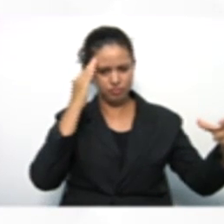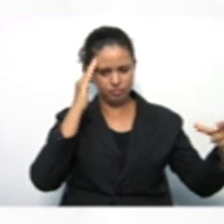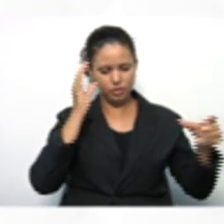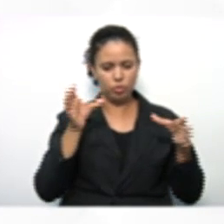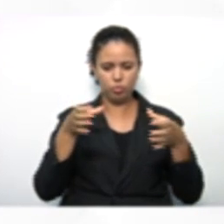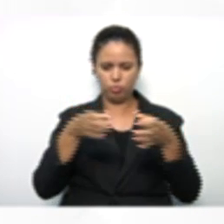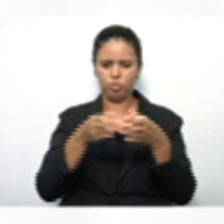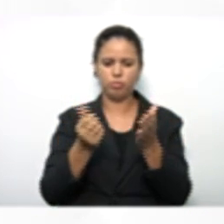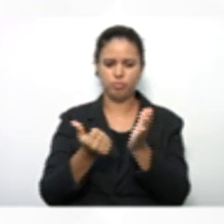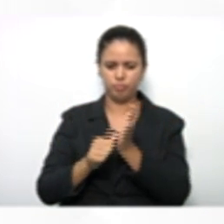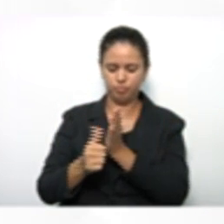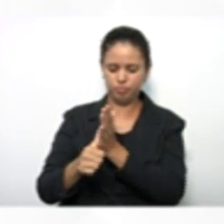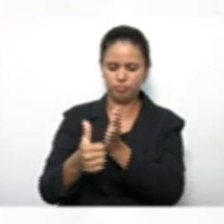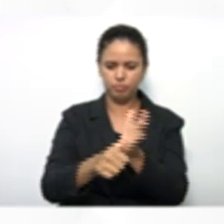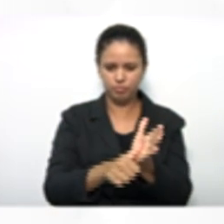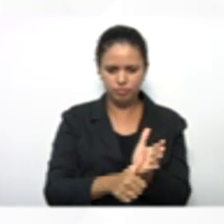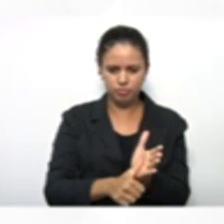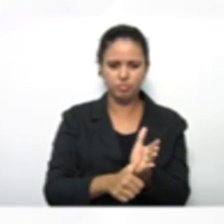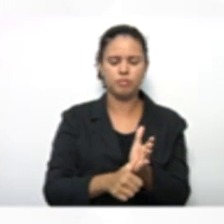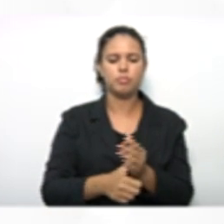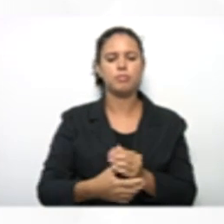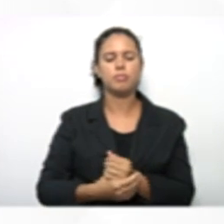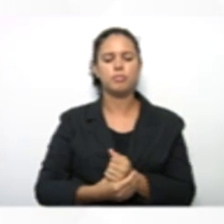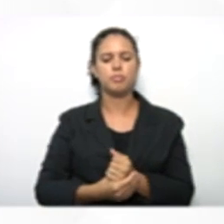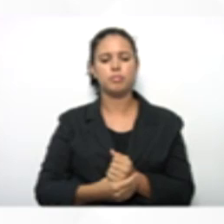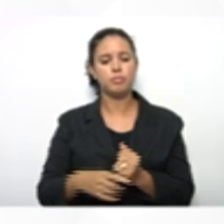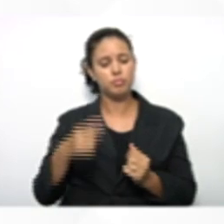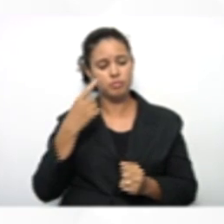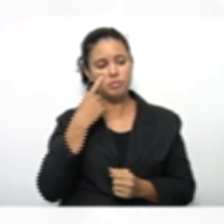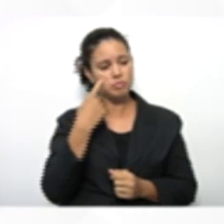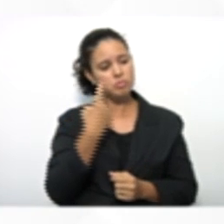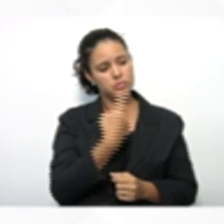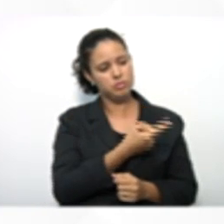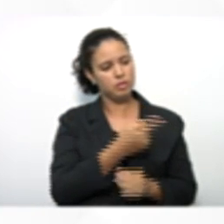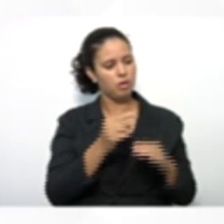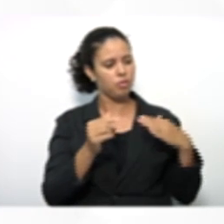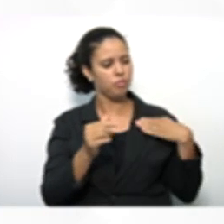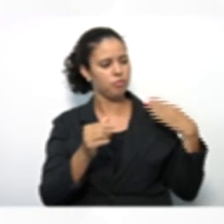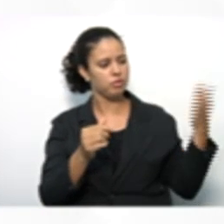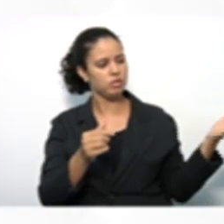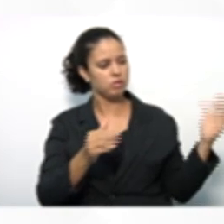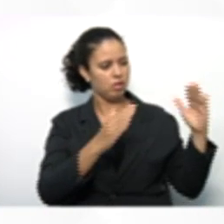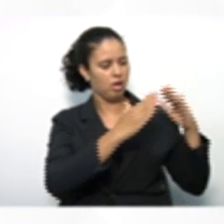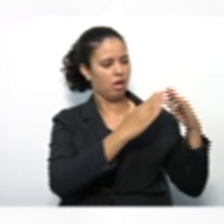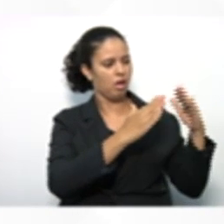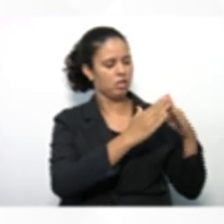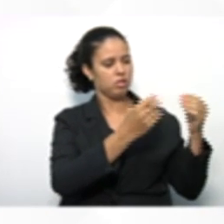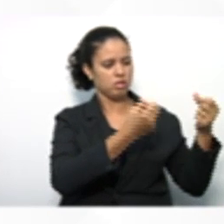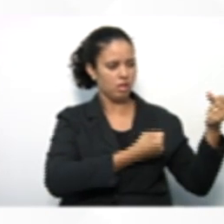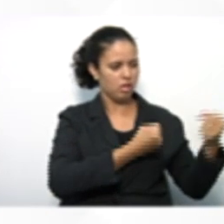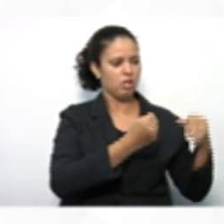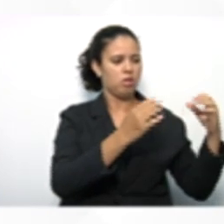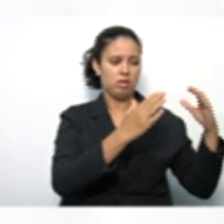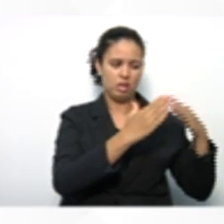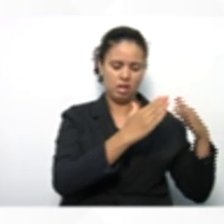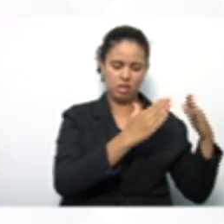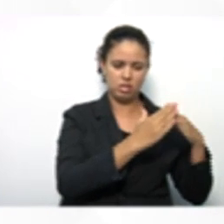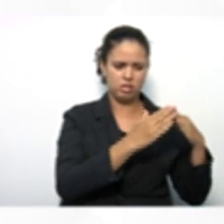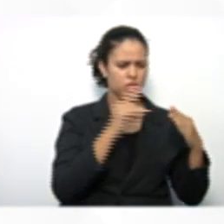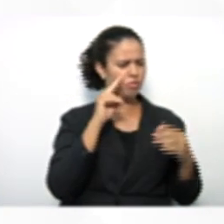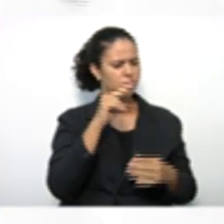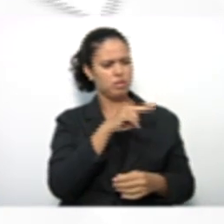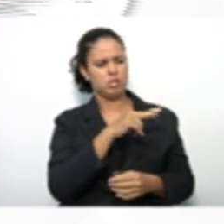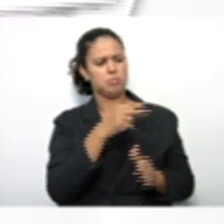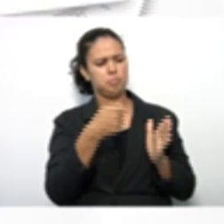da cooperativa. Quando a gente vê o patrimônio do vizinho, só visualizamos o carro, a casa, mas a gente não pensa